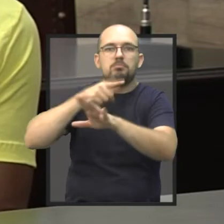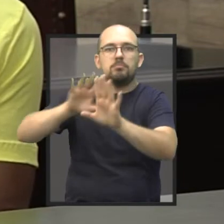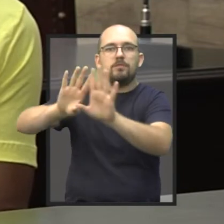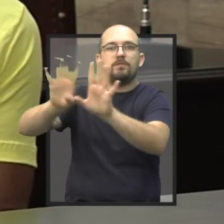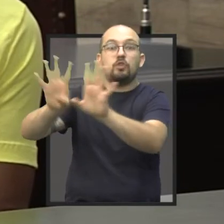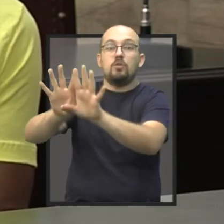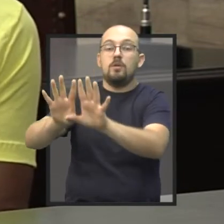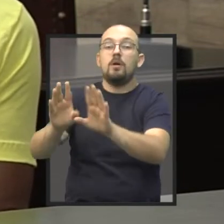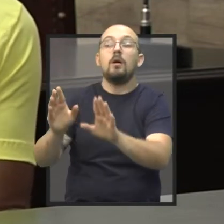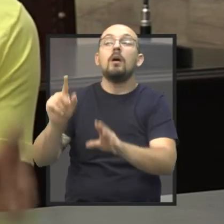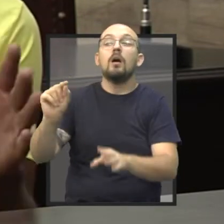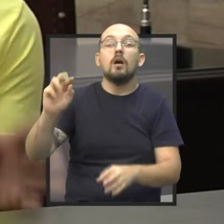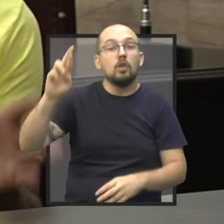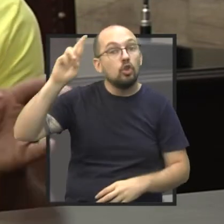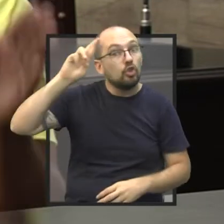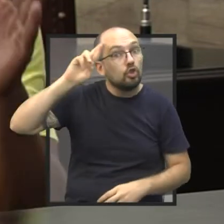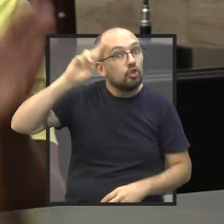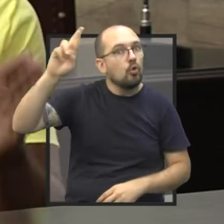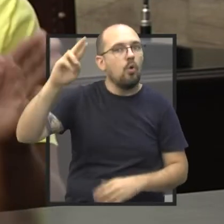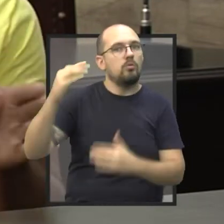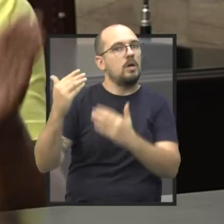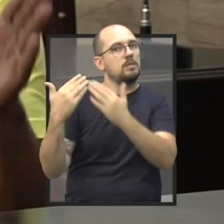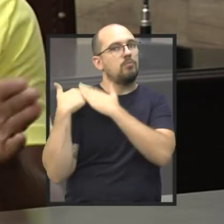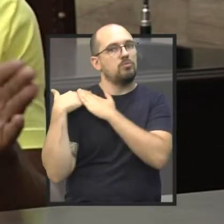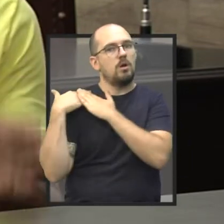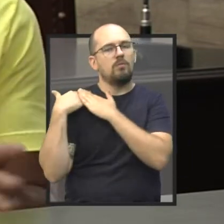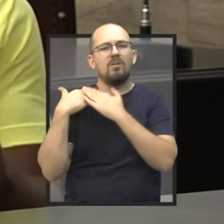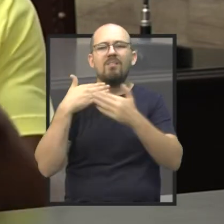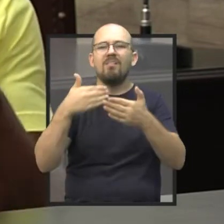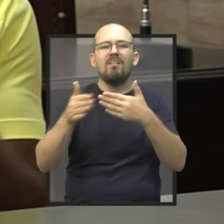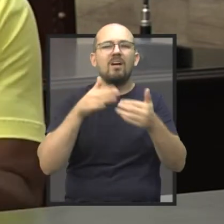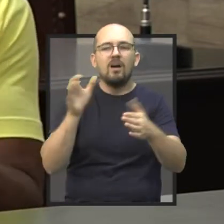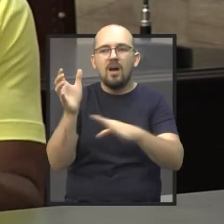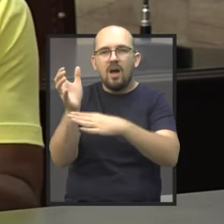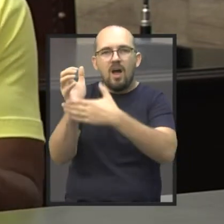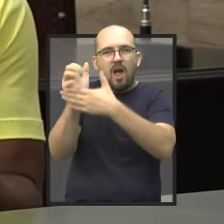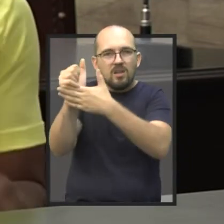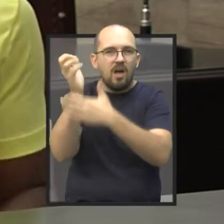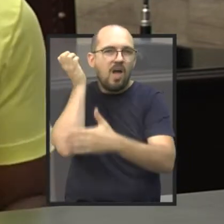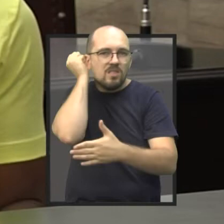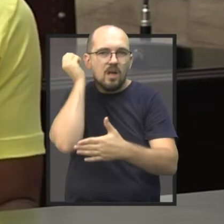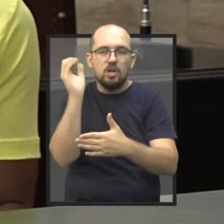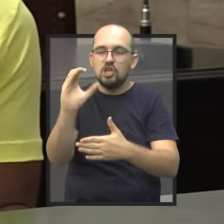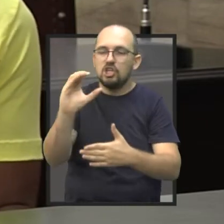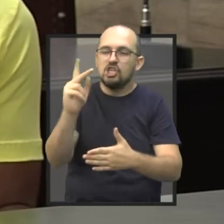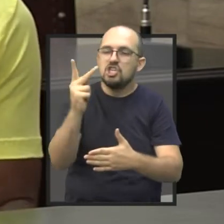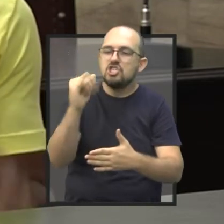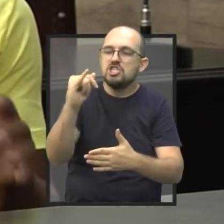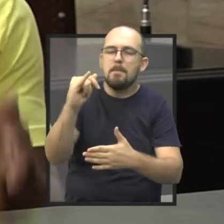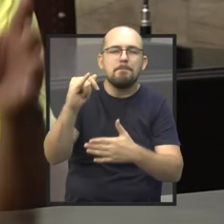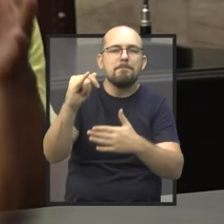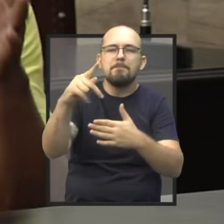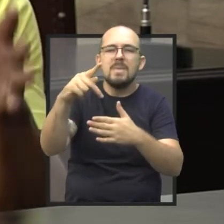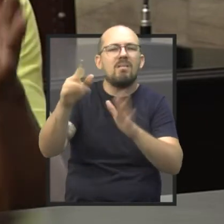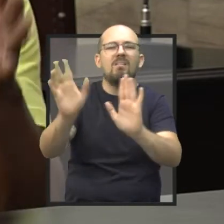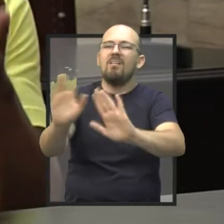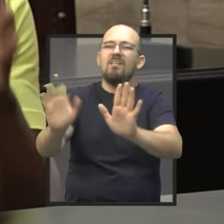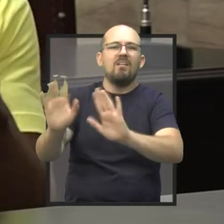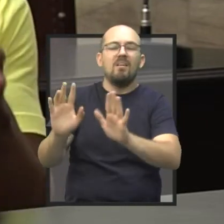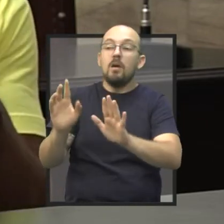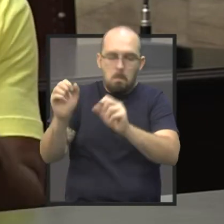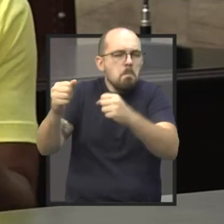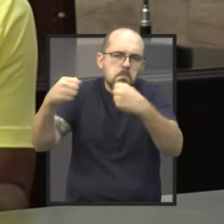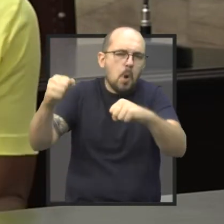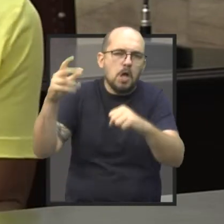é o dono do animal. Então, mesmo que o animal for chipado, mas se ele escapar, ele pode causar um acidente. Então,